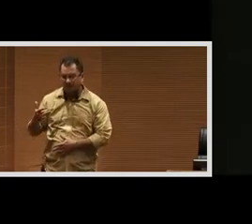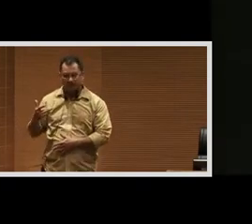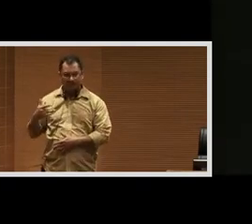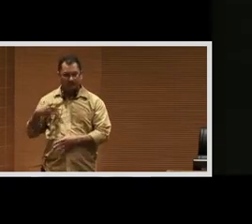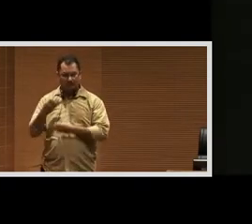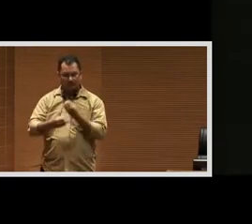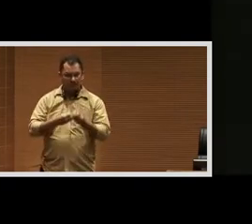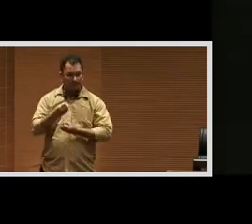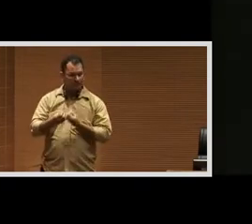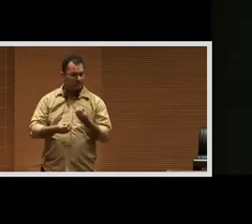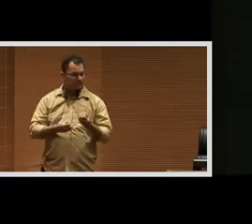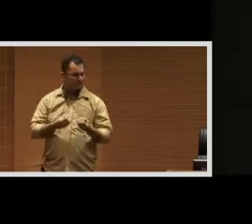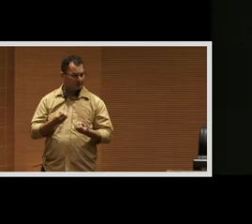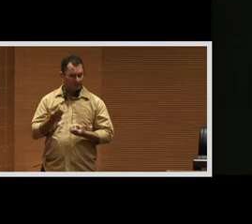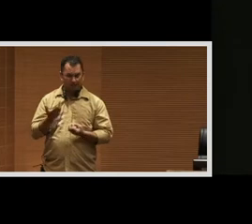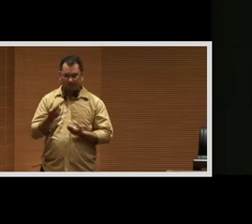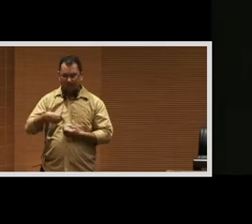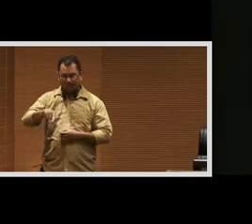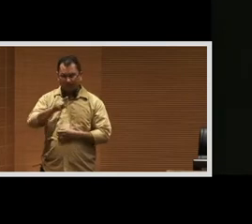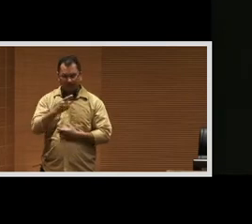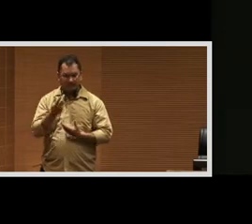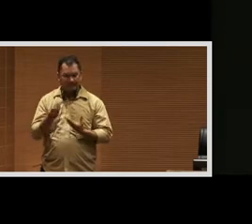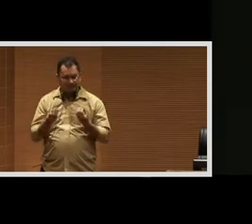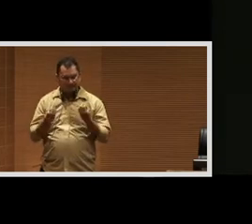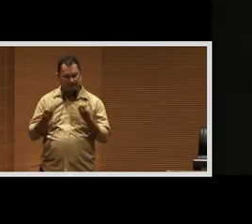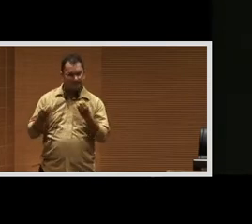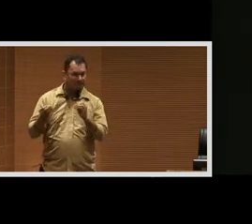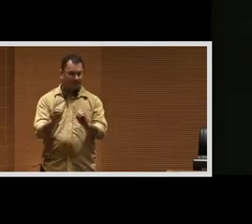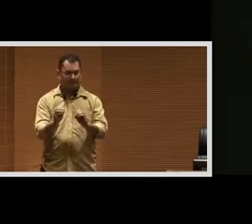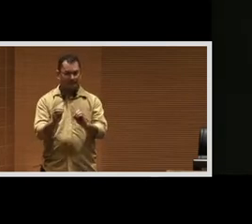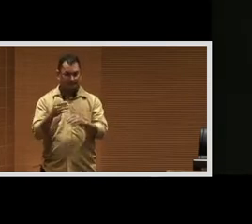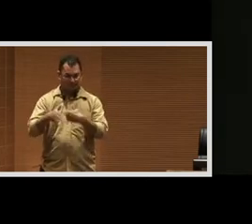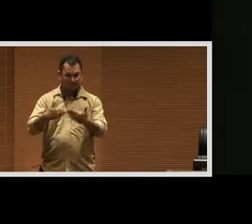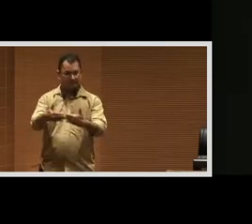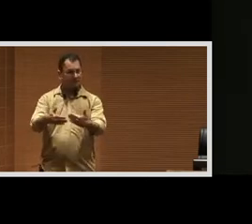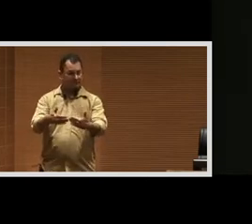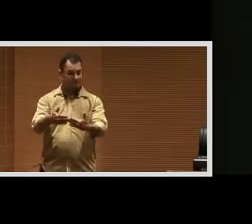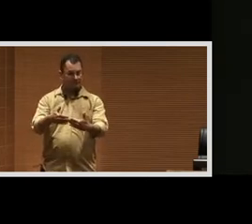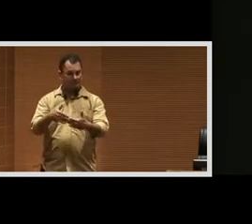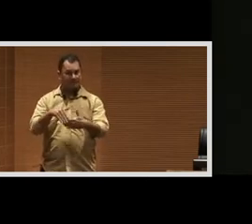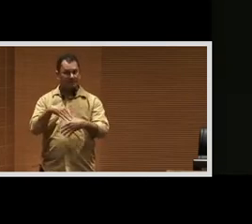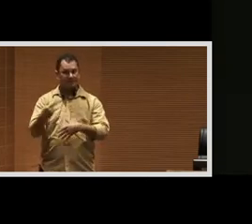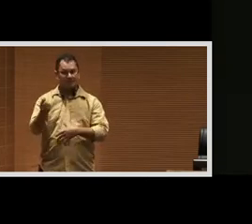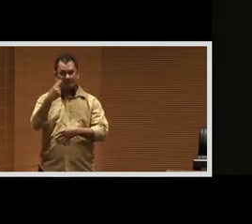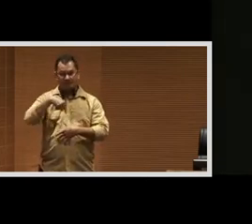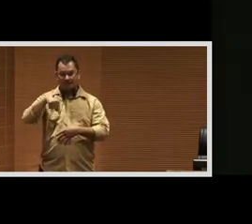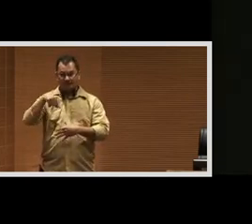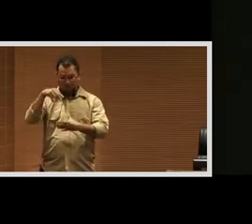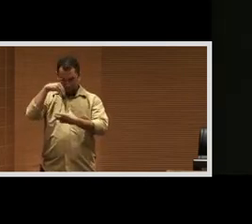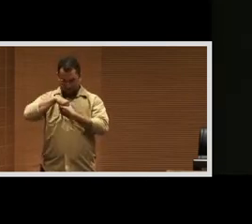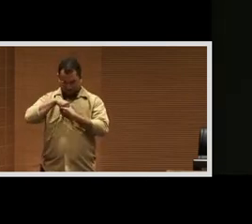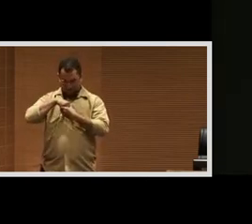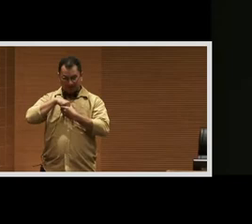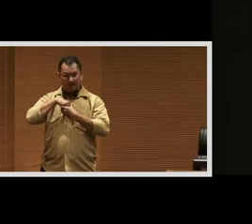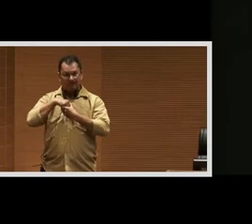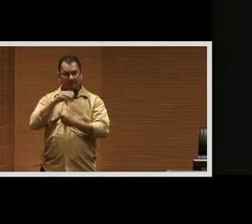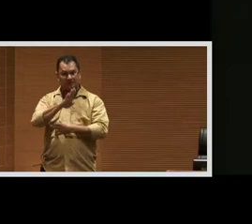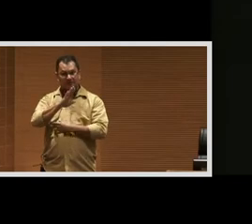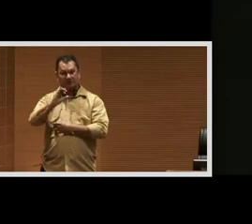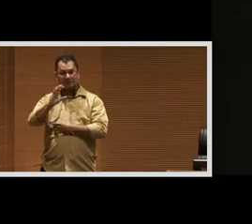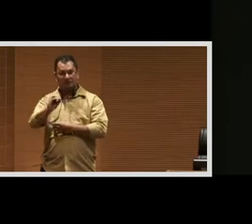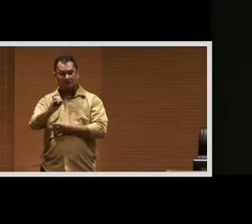mandato moral. A gente introjeta isso. A gente introjeta esse processo. A gente internaliza o biopoder e